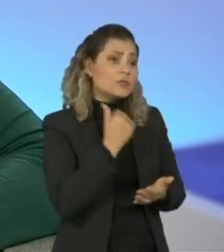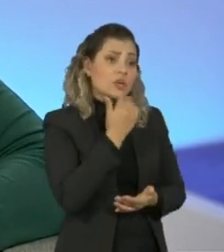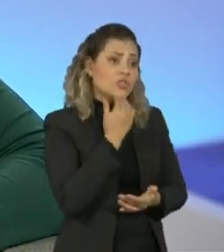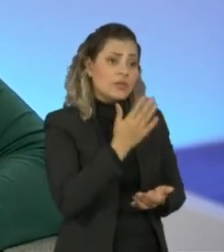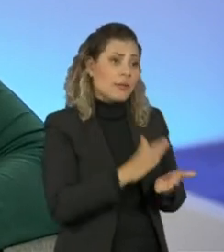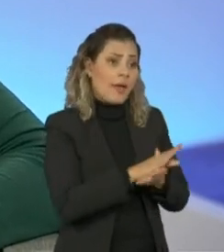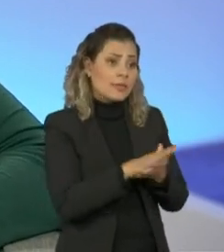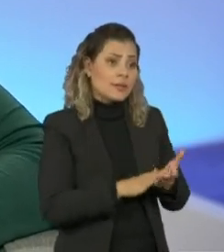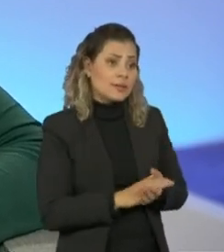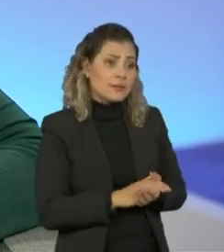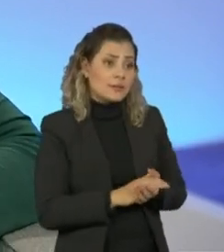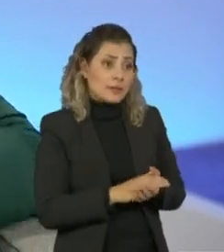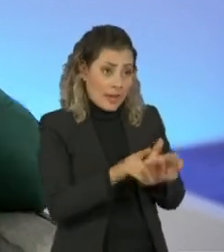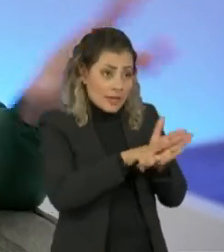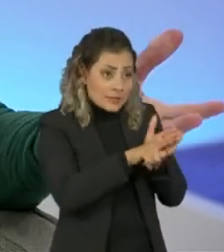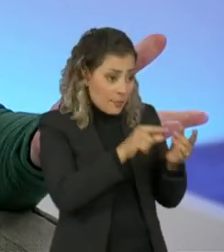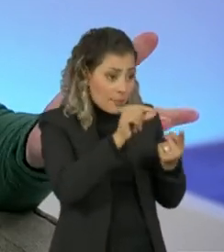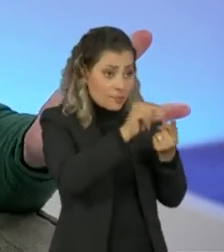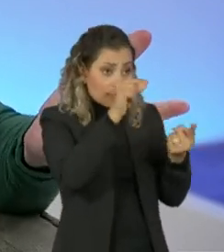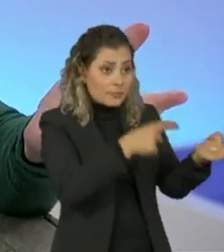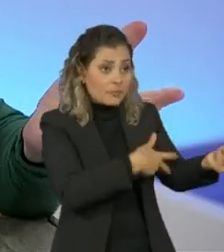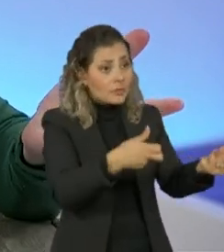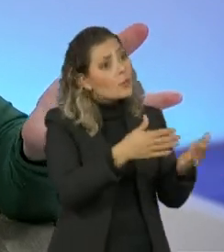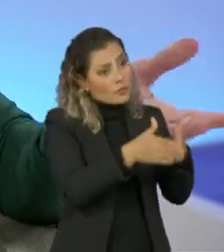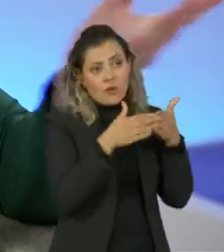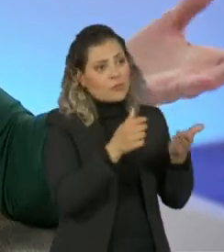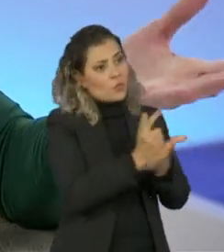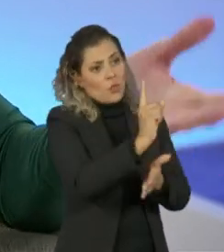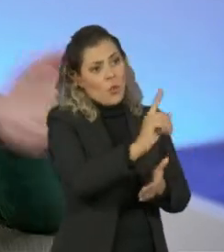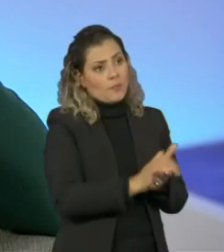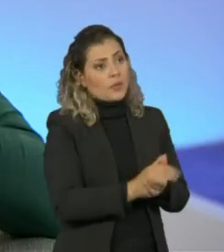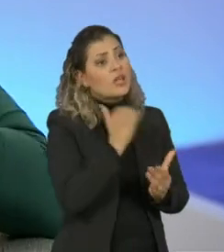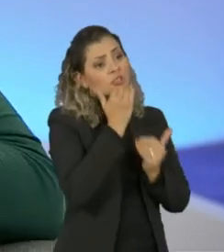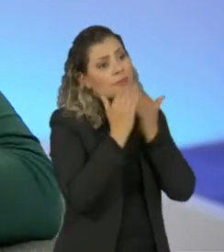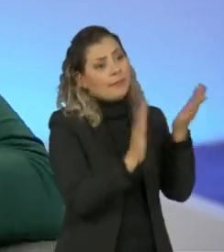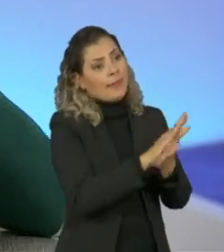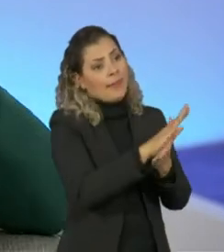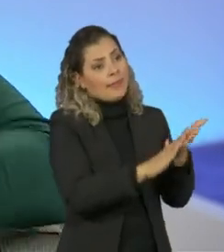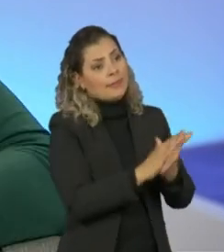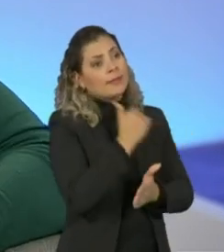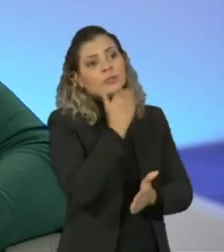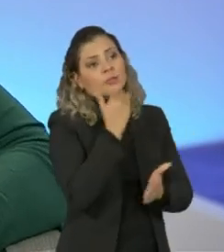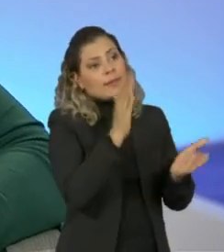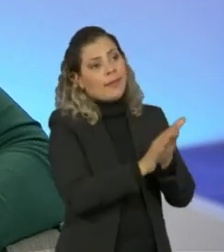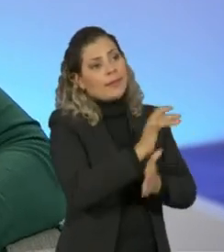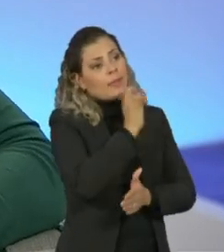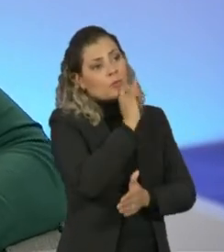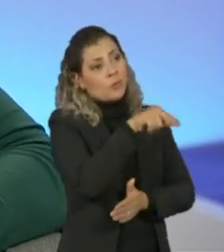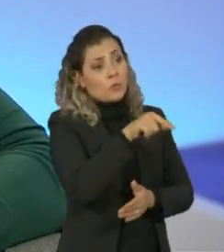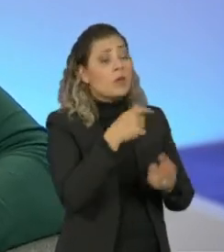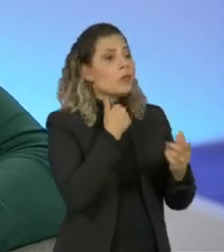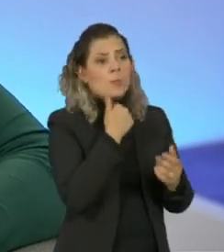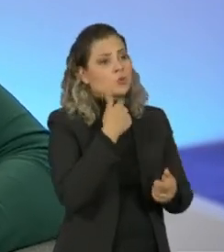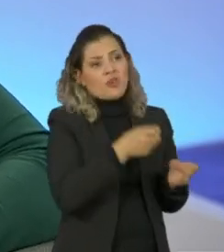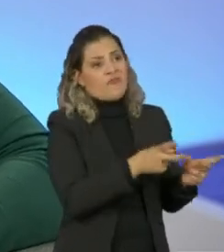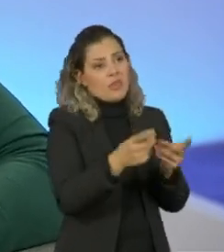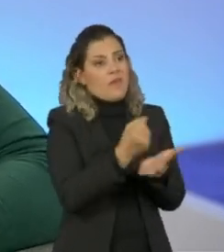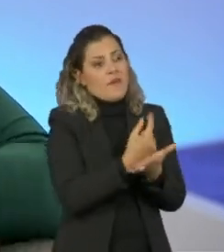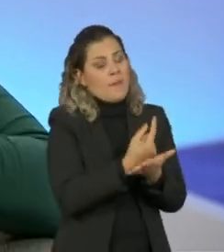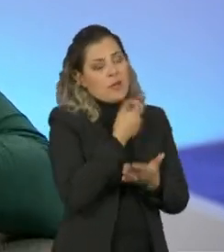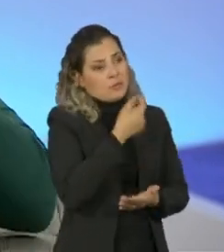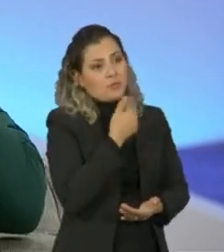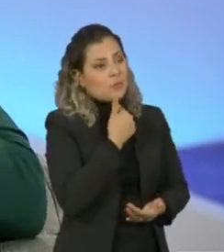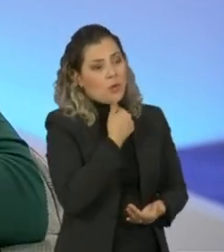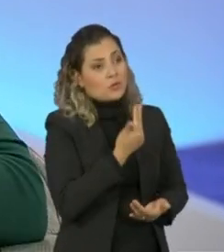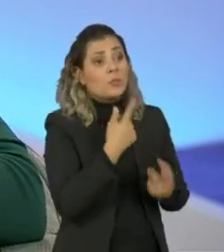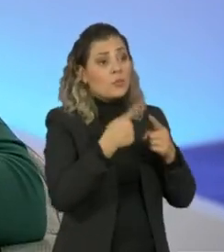nada. Então, não comprem. Não comprem, não serve para nada, não deveria ser vendido em farmácias, isso